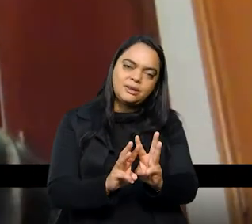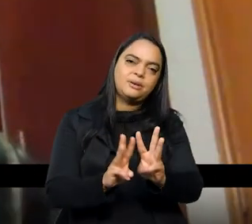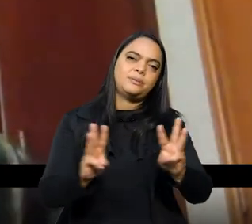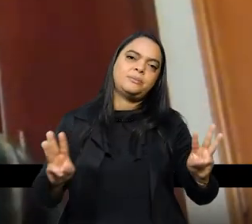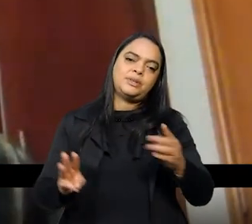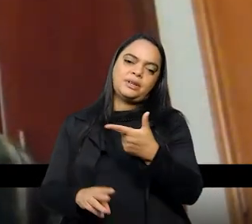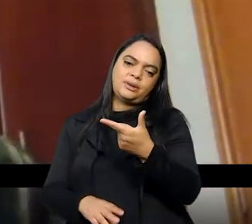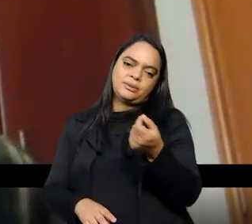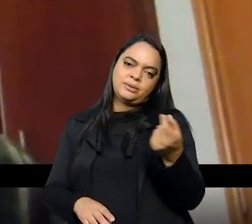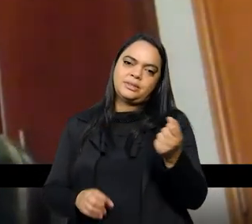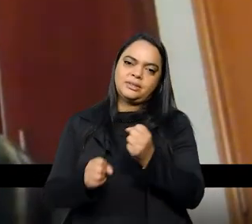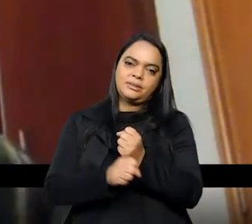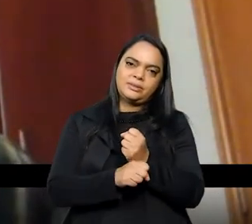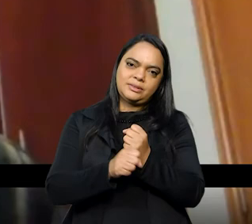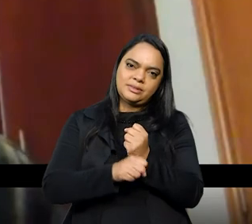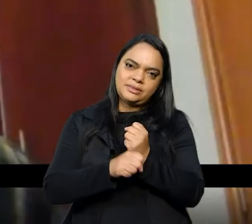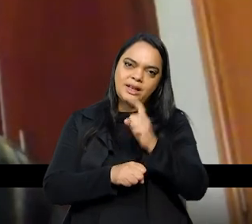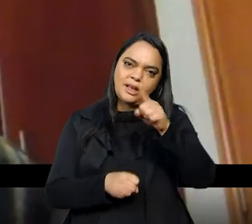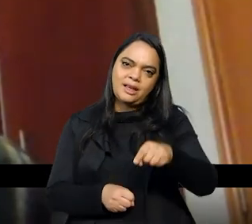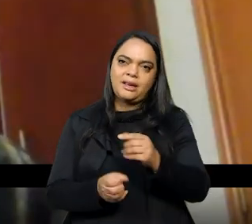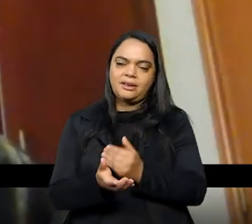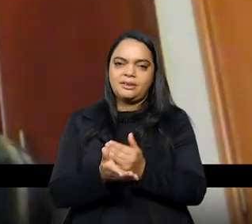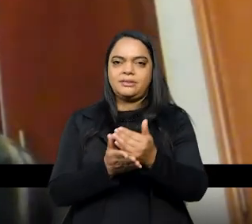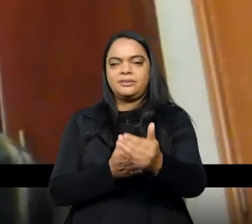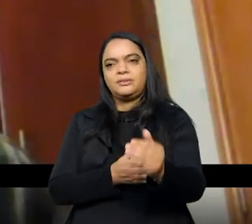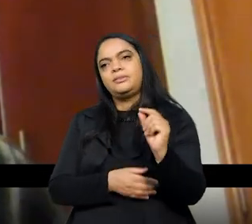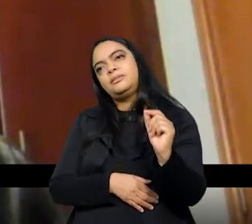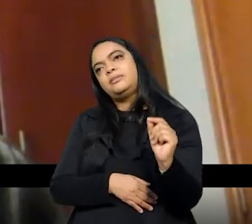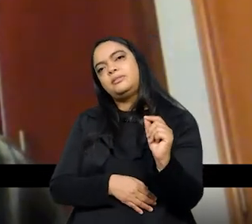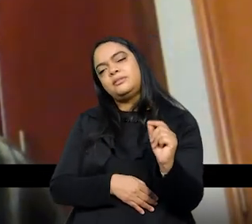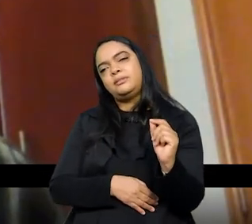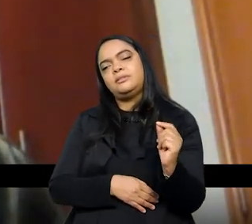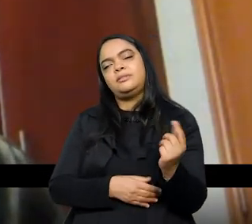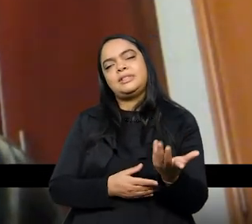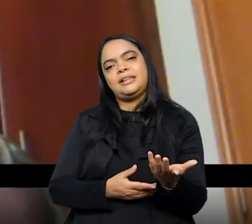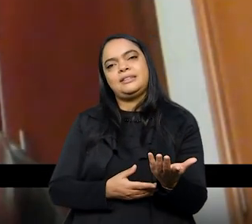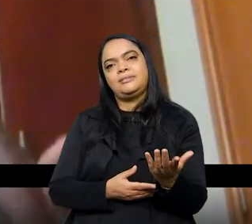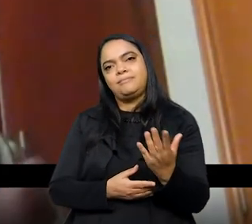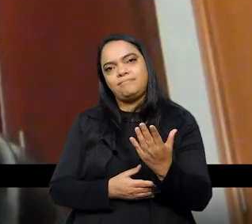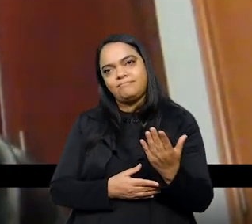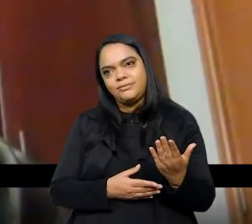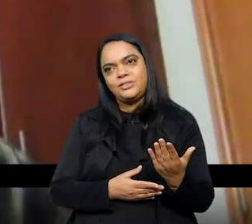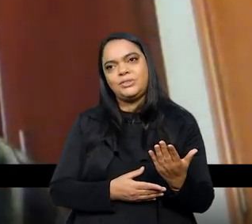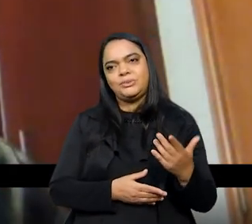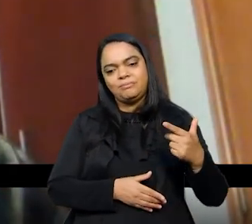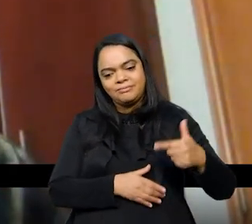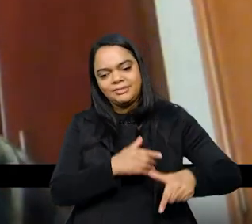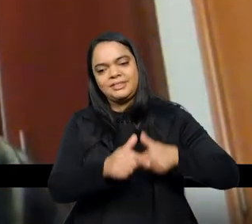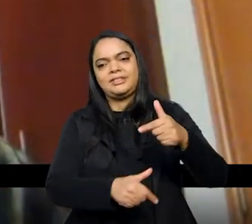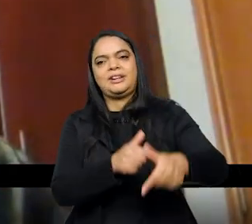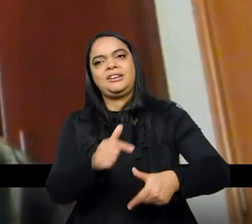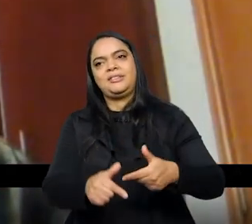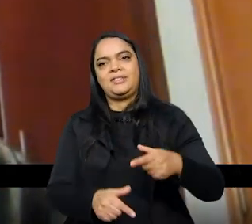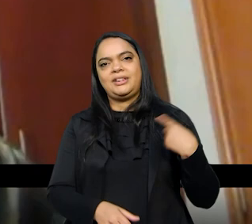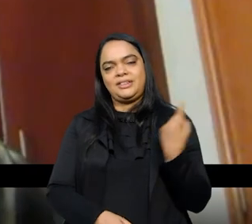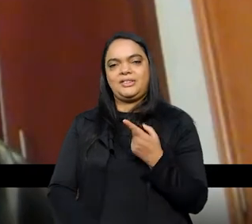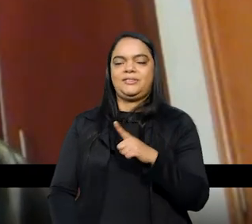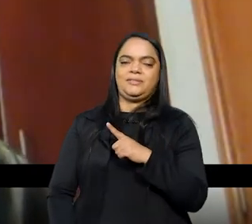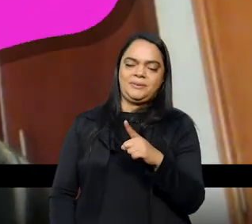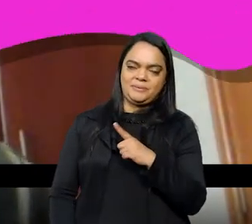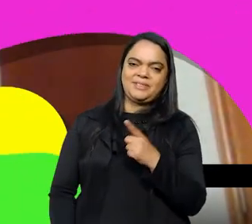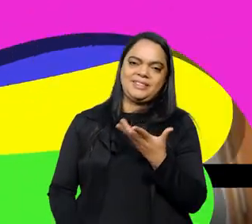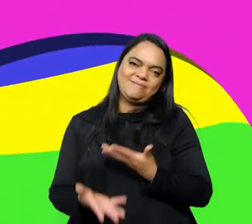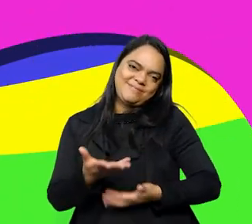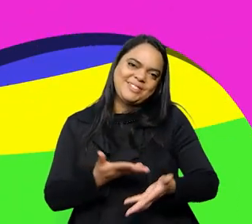acho que é o início de uma grande jornada aí que a gente vai ter de trocas e de compartilhamento.